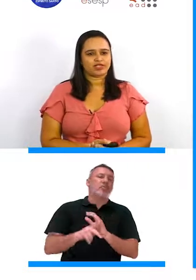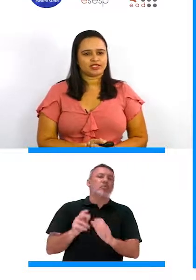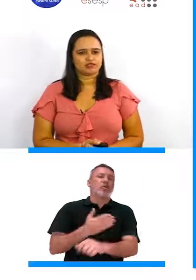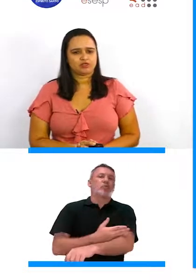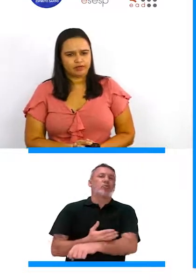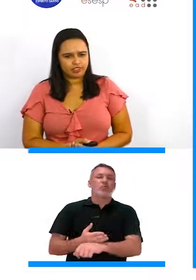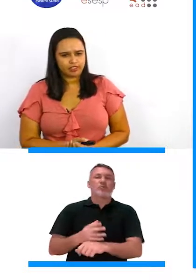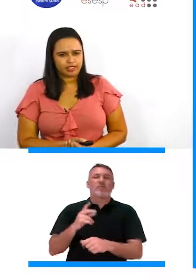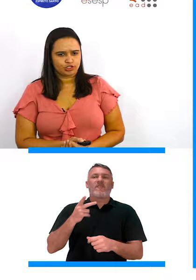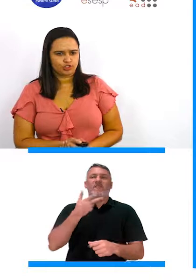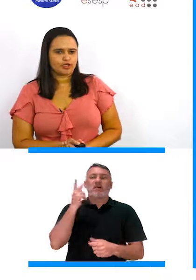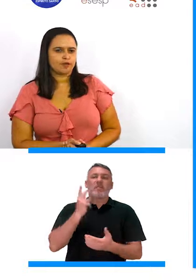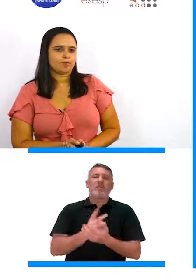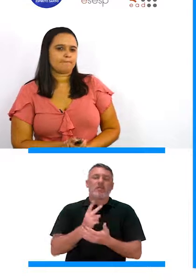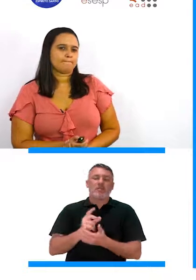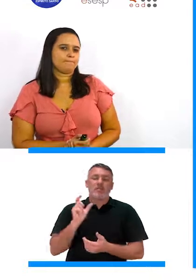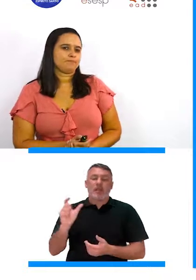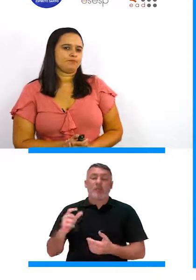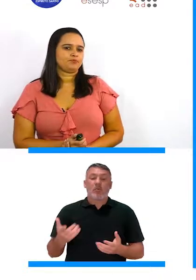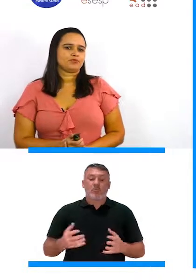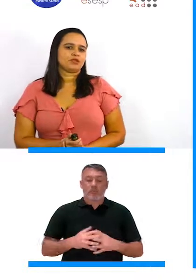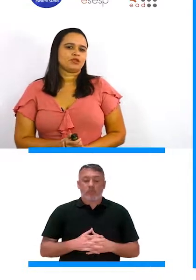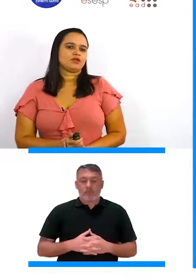seja, a variação linguística regional?